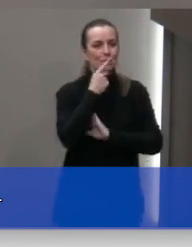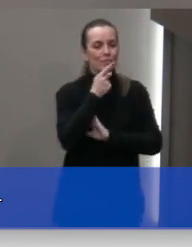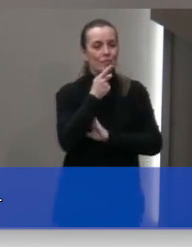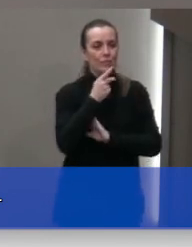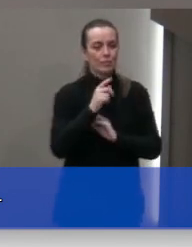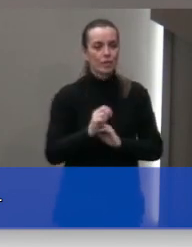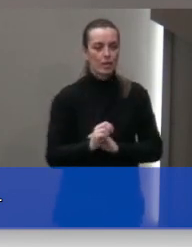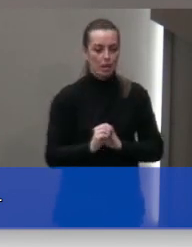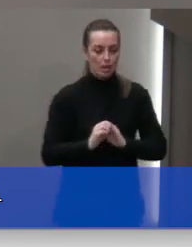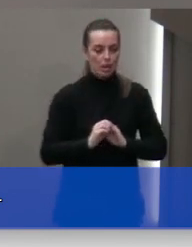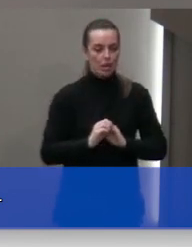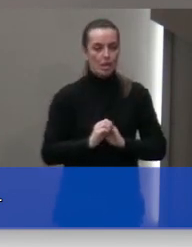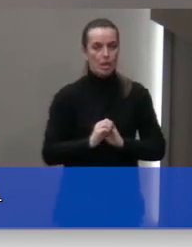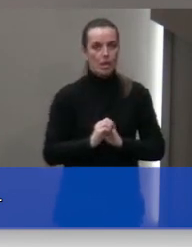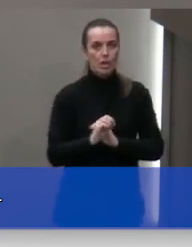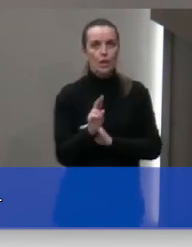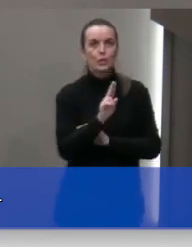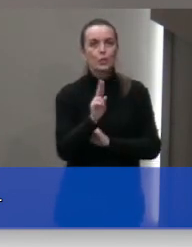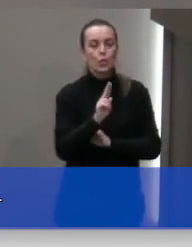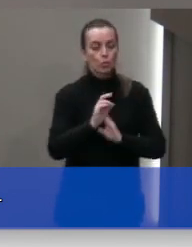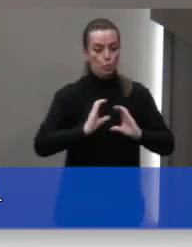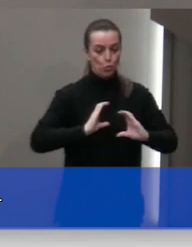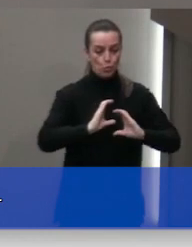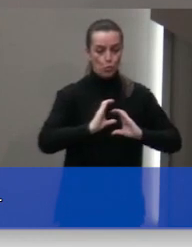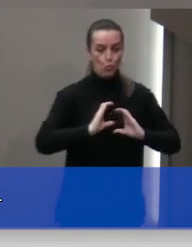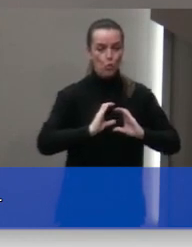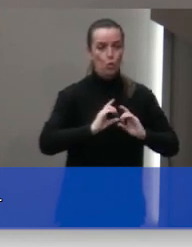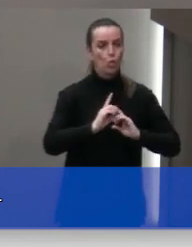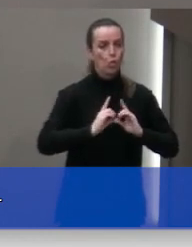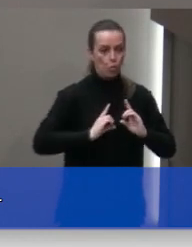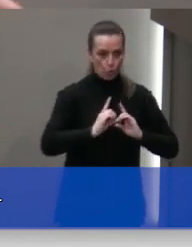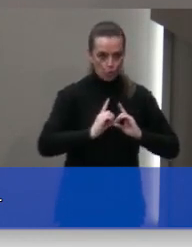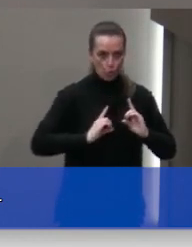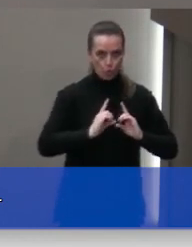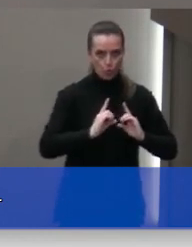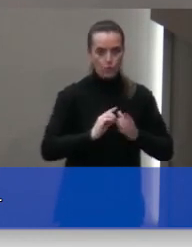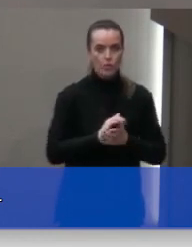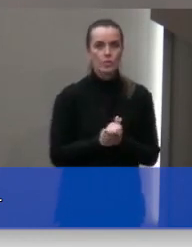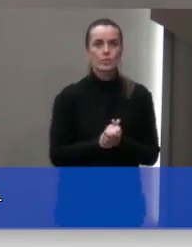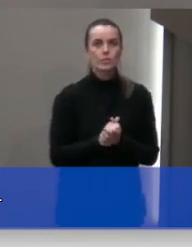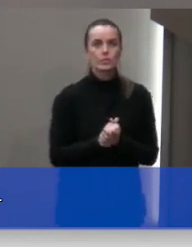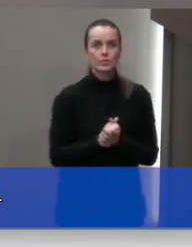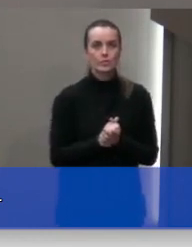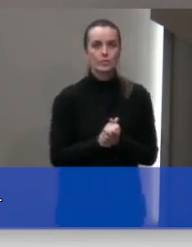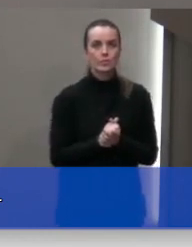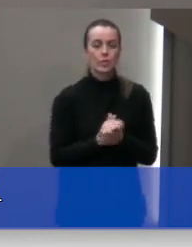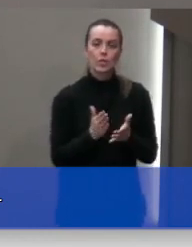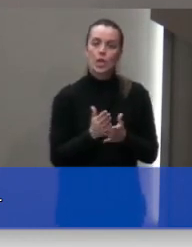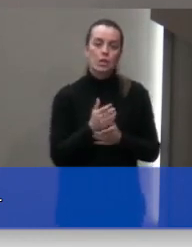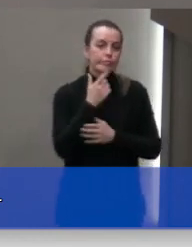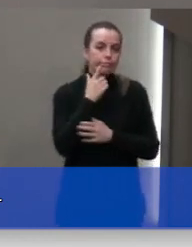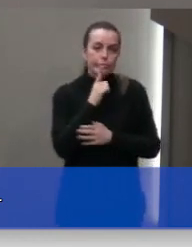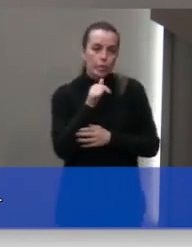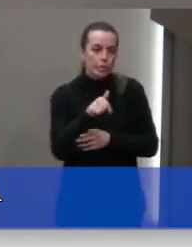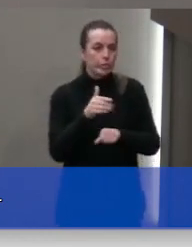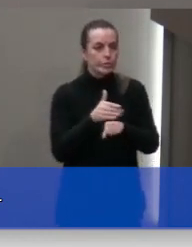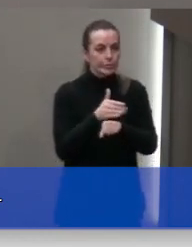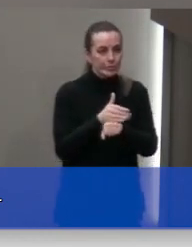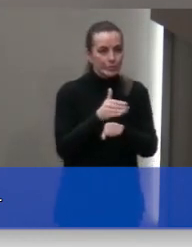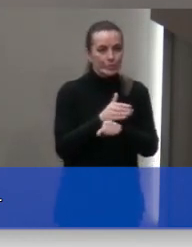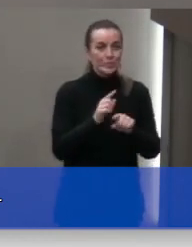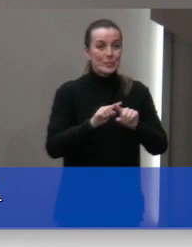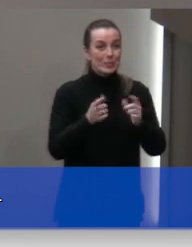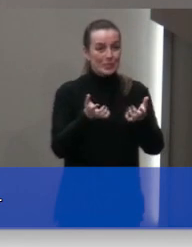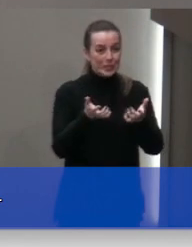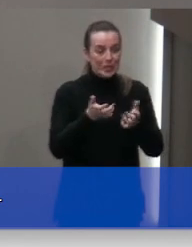coordenador do Porto Marítimo de Torres. Ele é o coordenador, era para estar aqui hoje, mas não pode vir, eu acho, pela presença. Mas quero dizer também